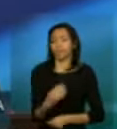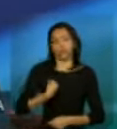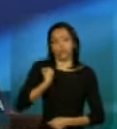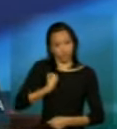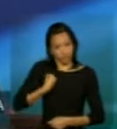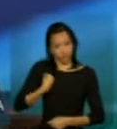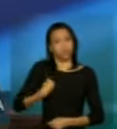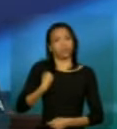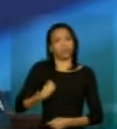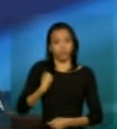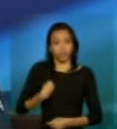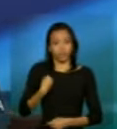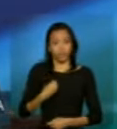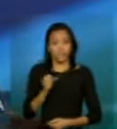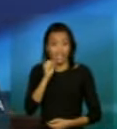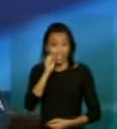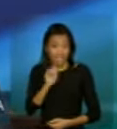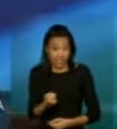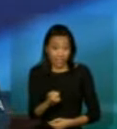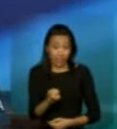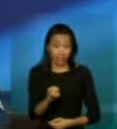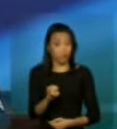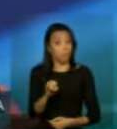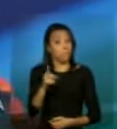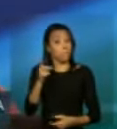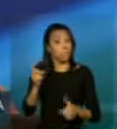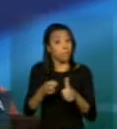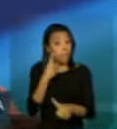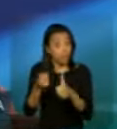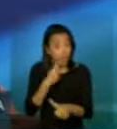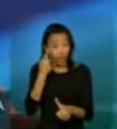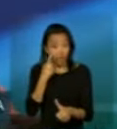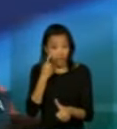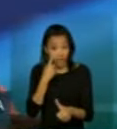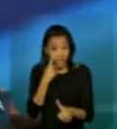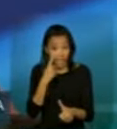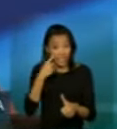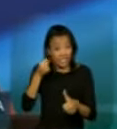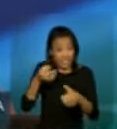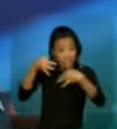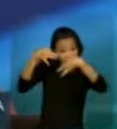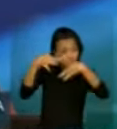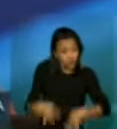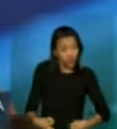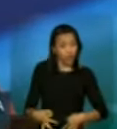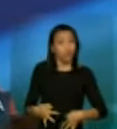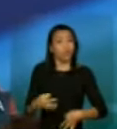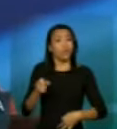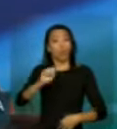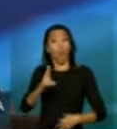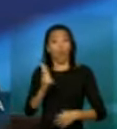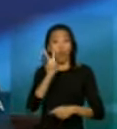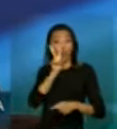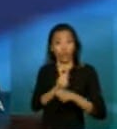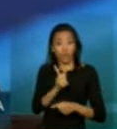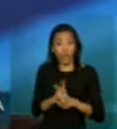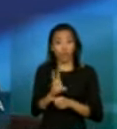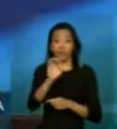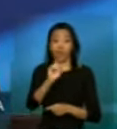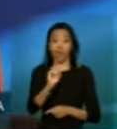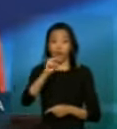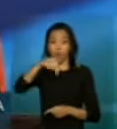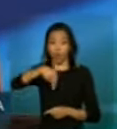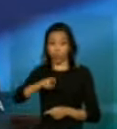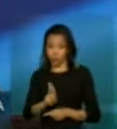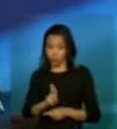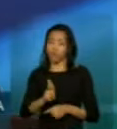vidas humanas, se passarem pelo devido escrutínio e tiverem um amparo da ONU.